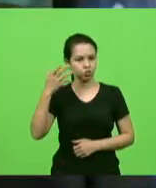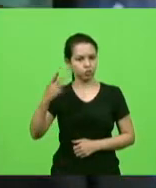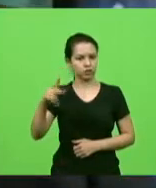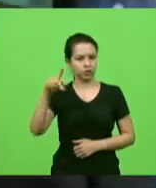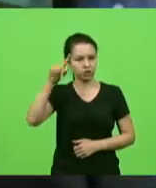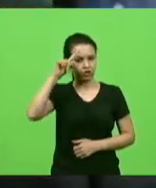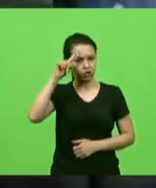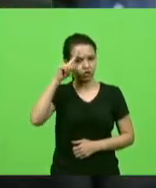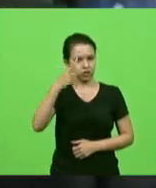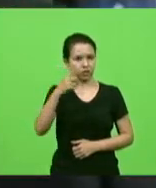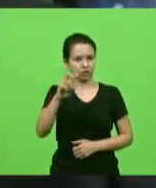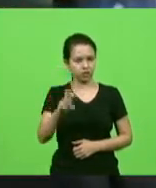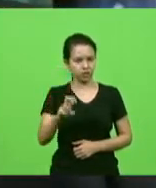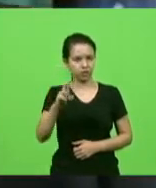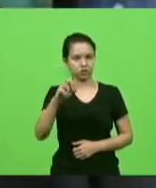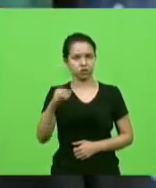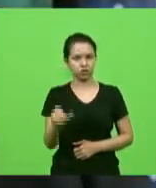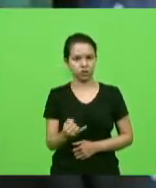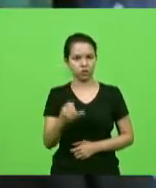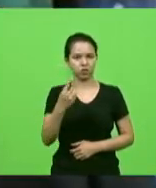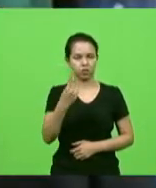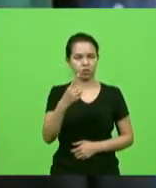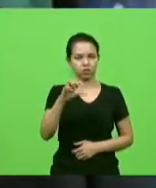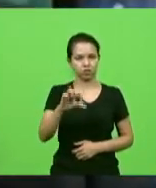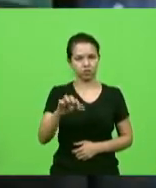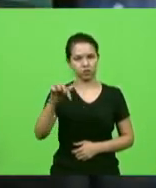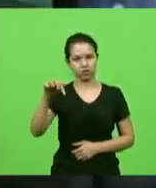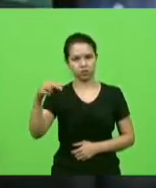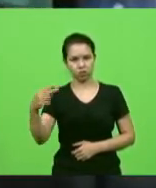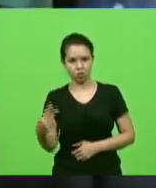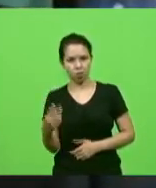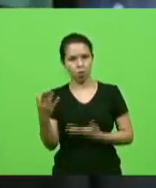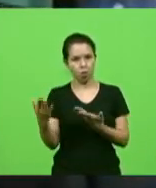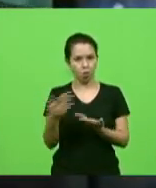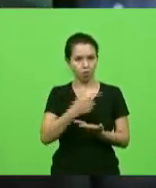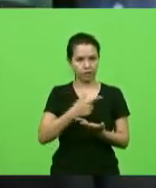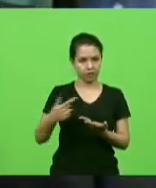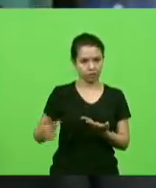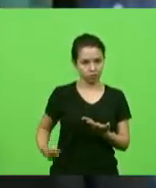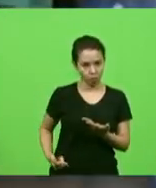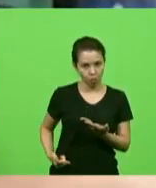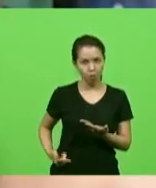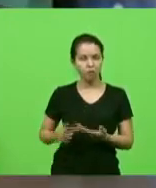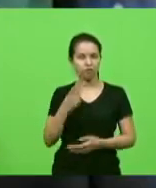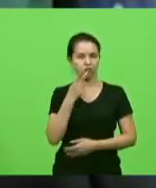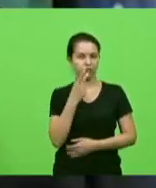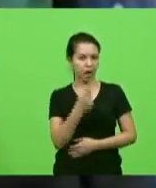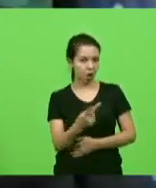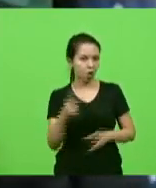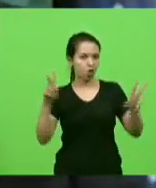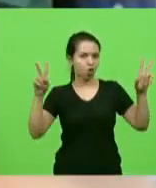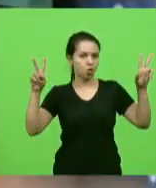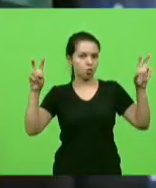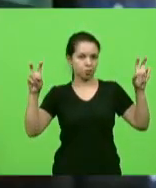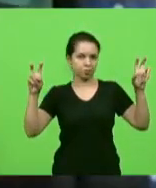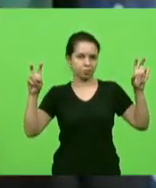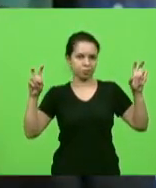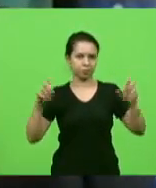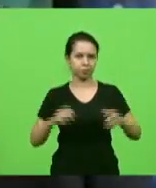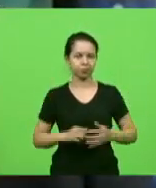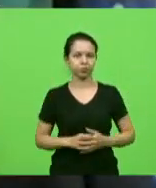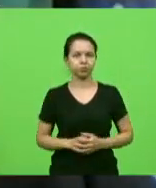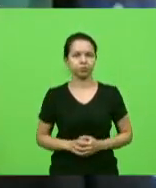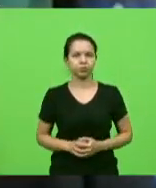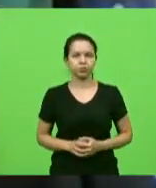no dia quinze de Janeiro de 1962 o então Governador Celso Ramos diz abraço que de